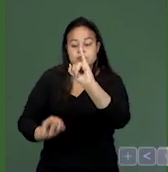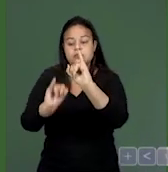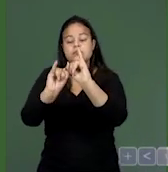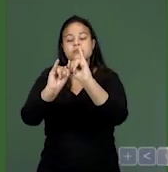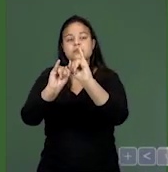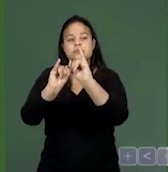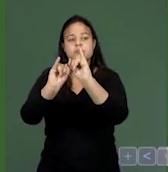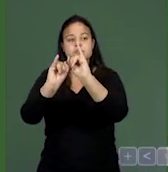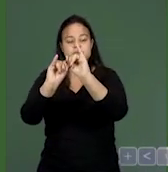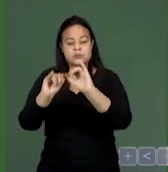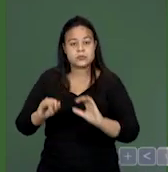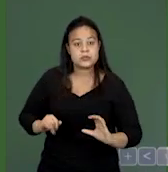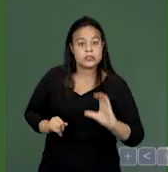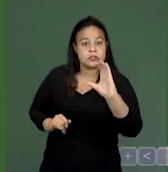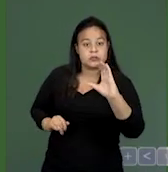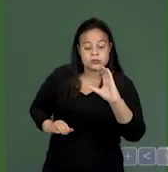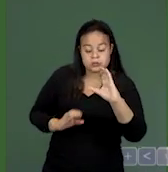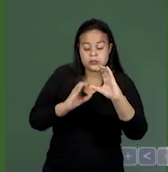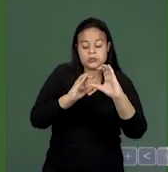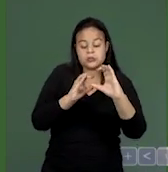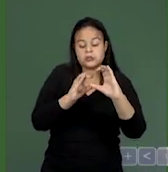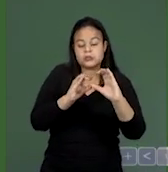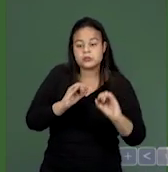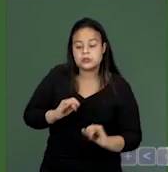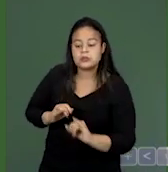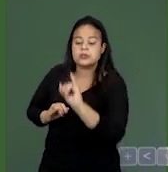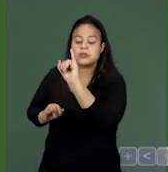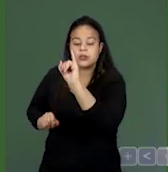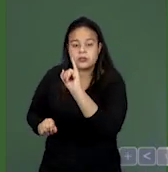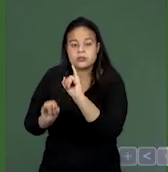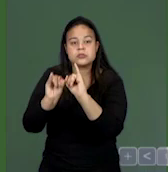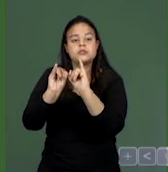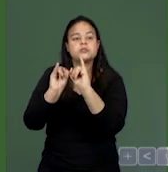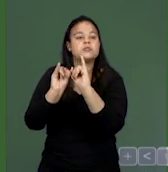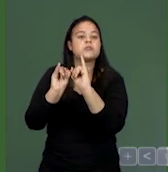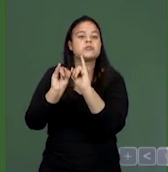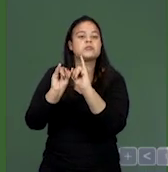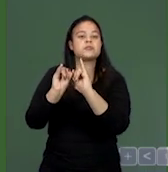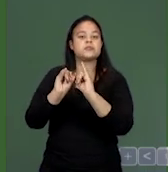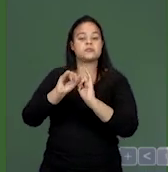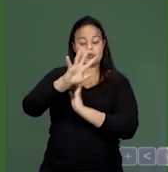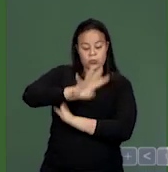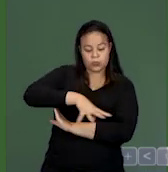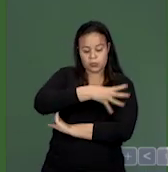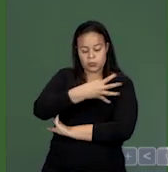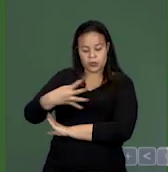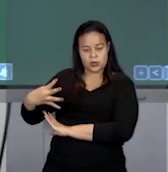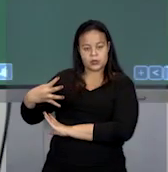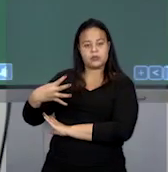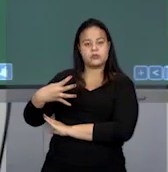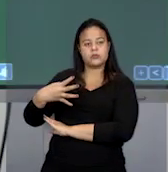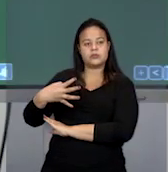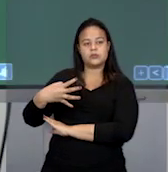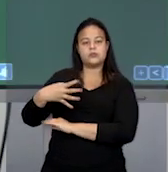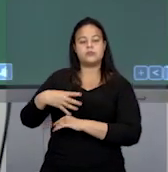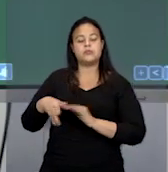Czão, Czinho, Izão, Izinho. Então, vamos pegar aqui o quadro de Pinet para ficar mais